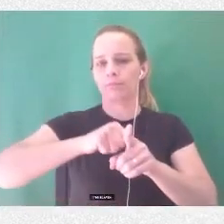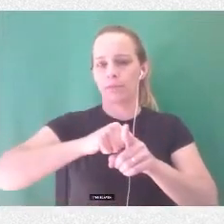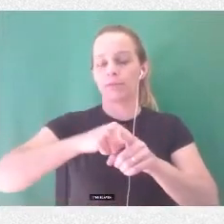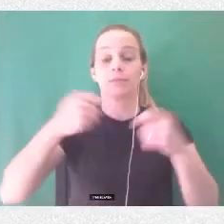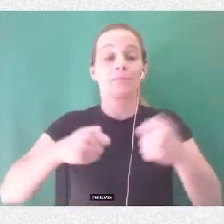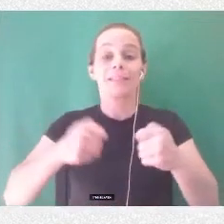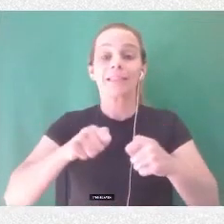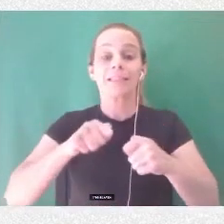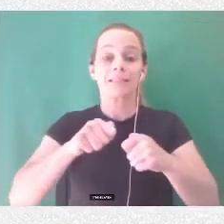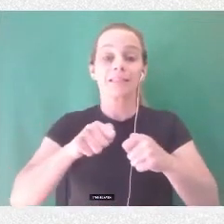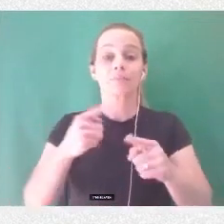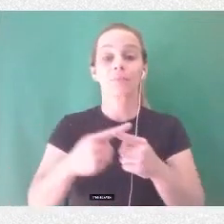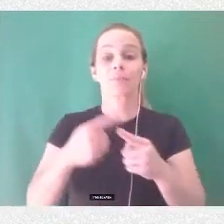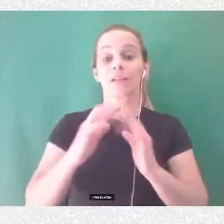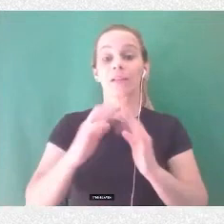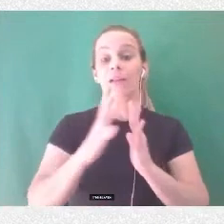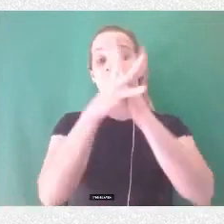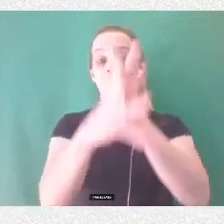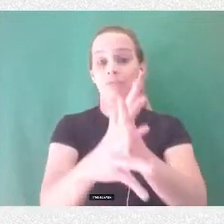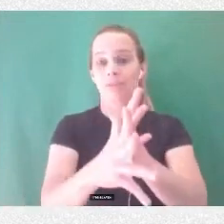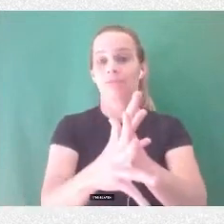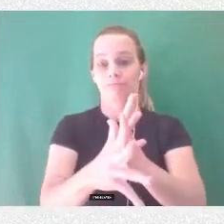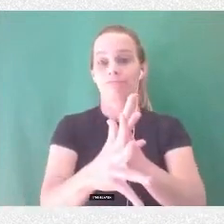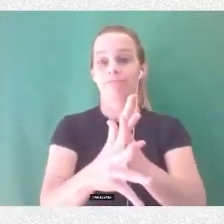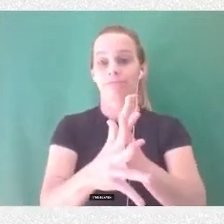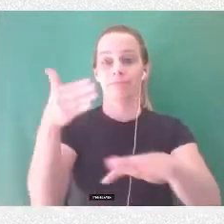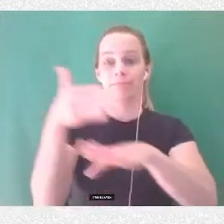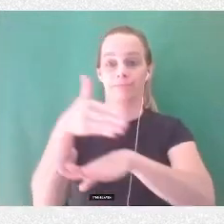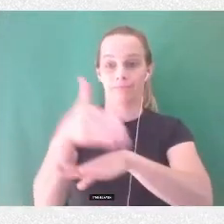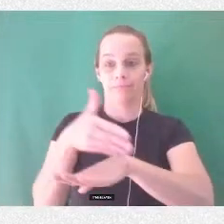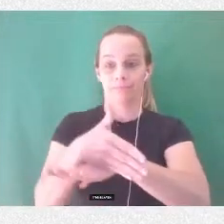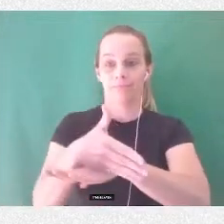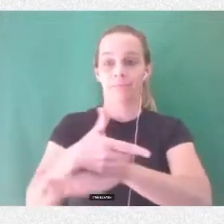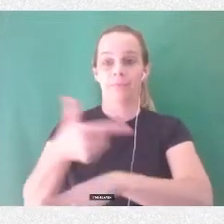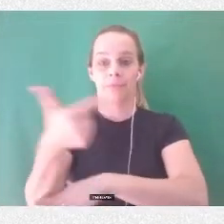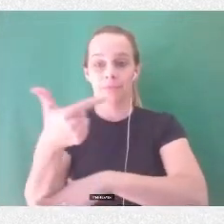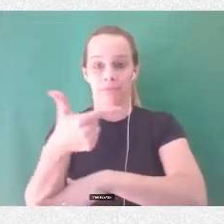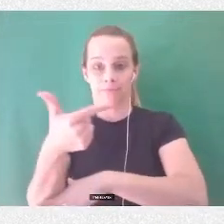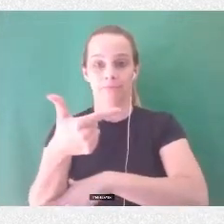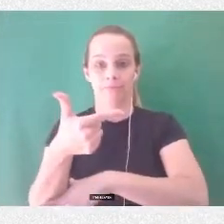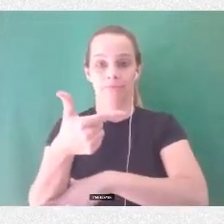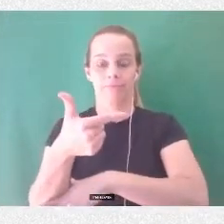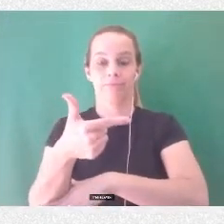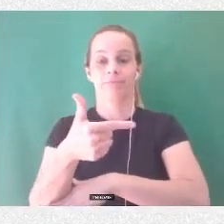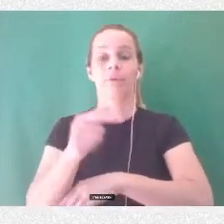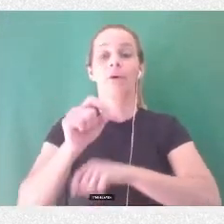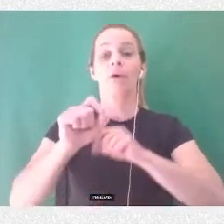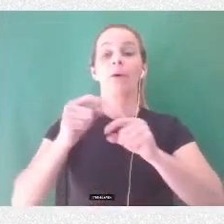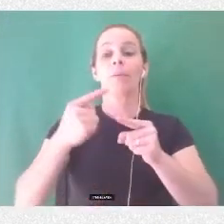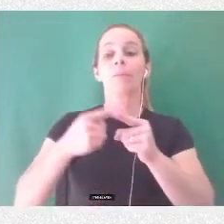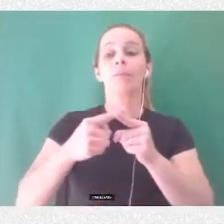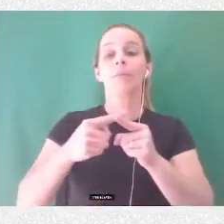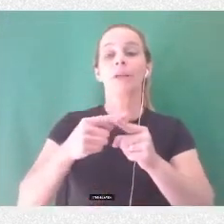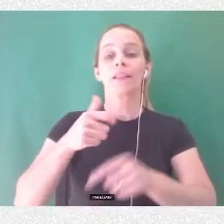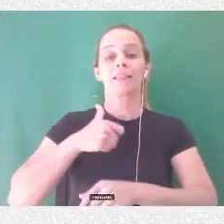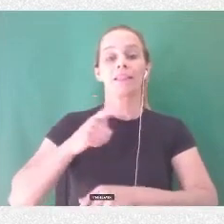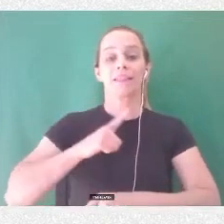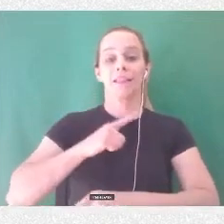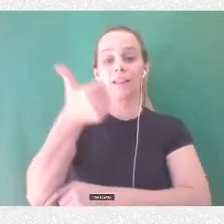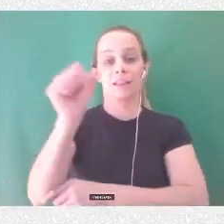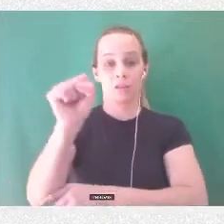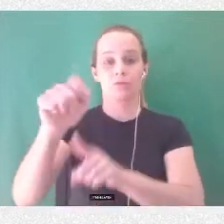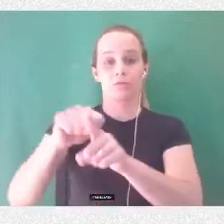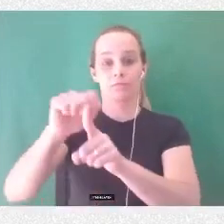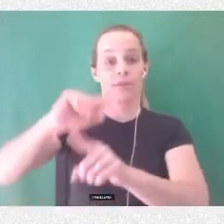Então, pode ser que os resultados finais do estudo dessa segunda etapa, eles sejam publicados ali cerca de 18 meses após o início do projeto.